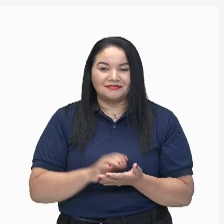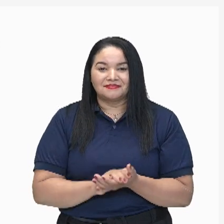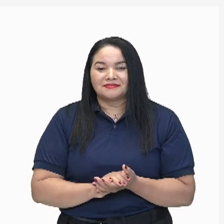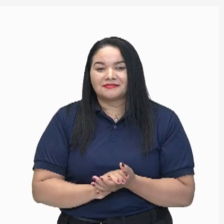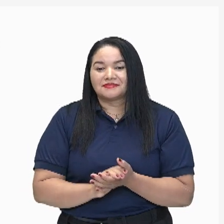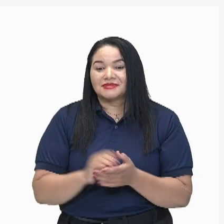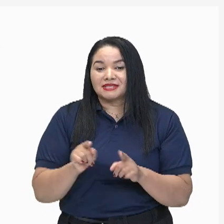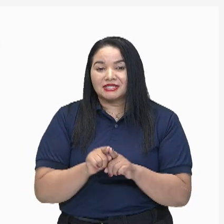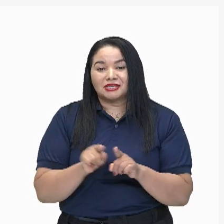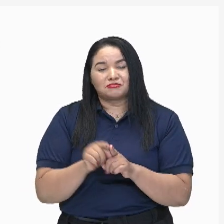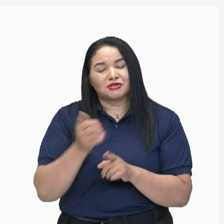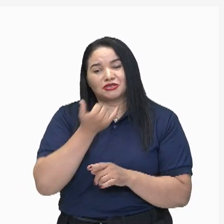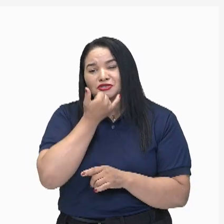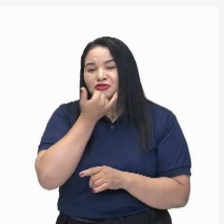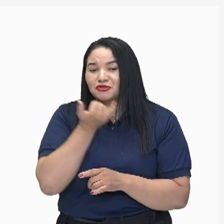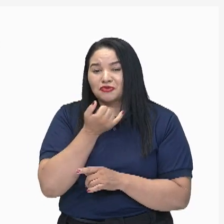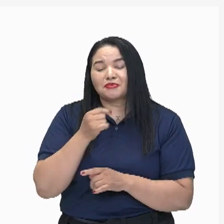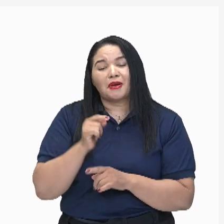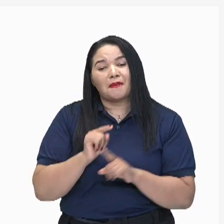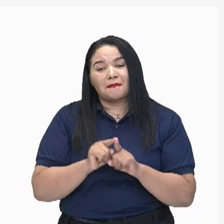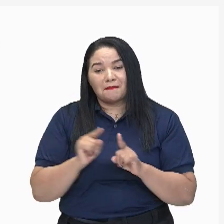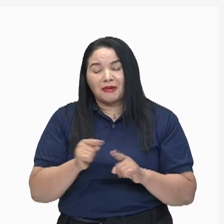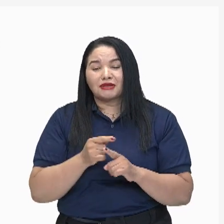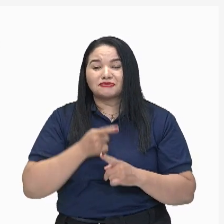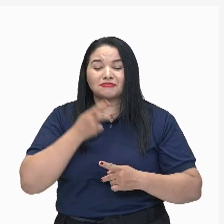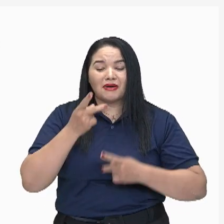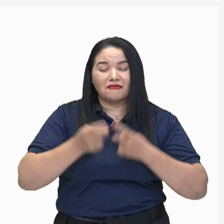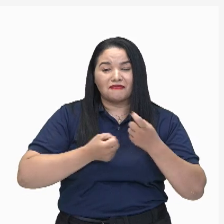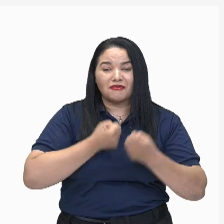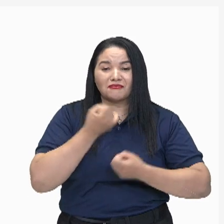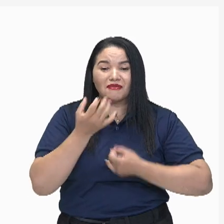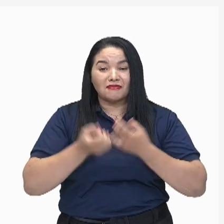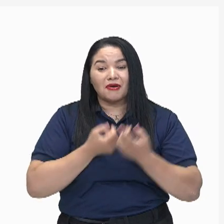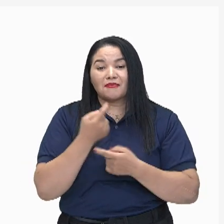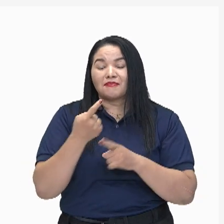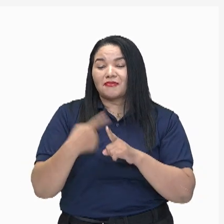Desculpai-me, mas vou continuar a falar de mim, que sou meu